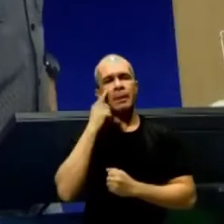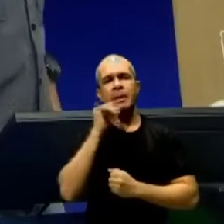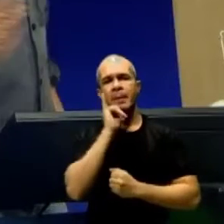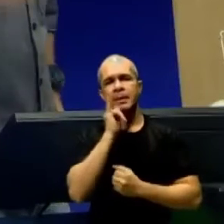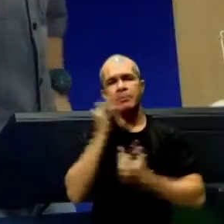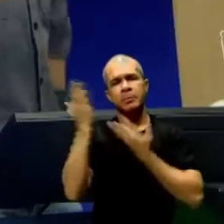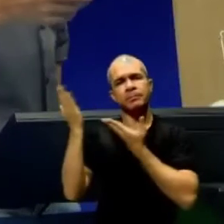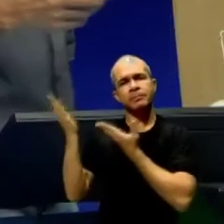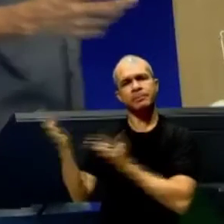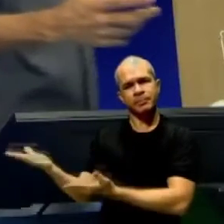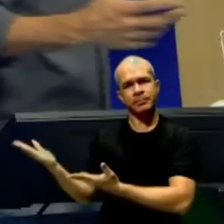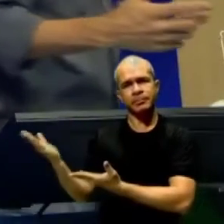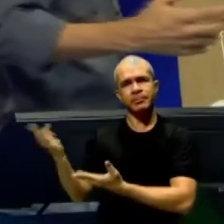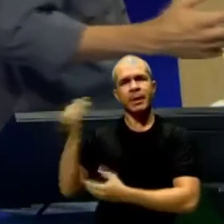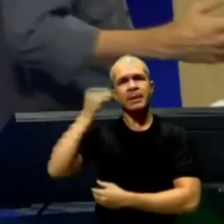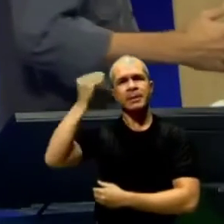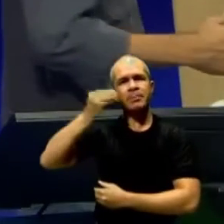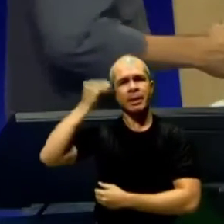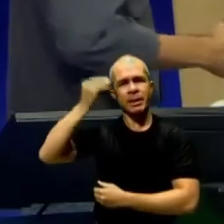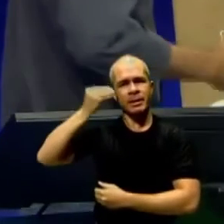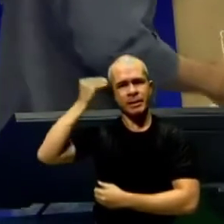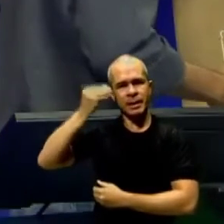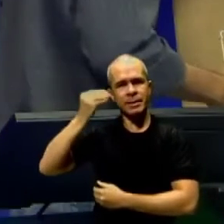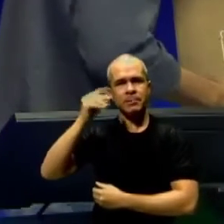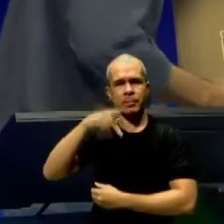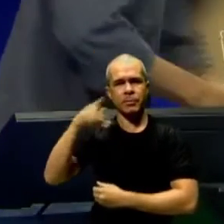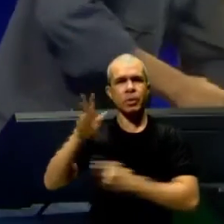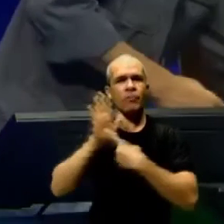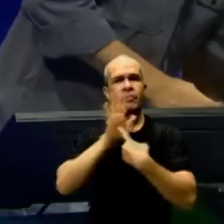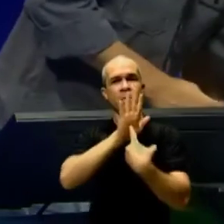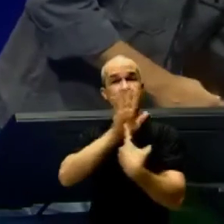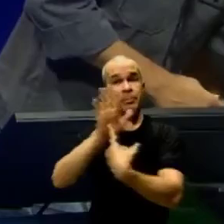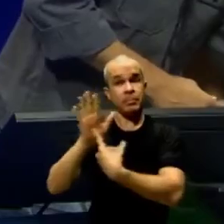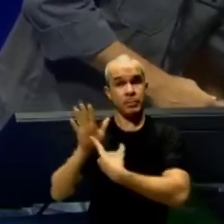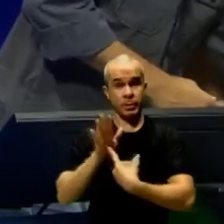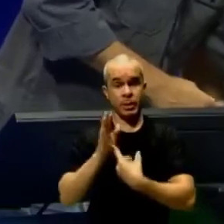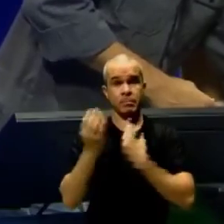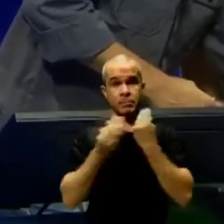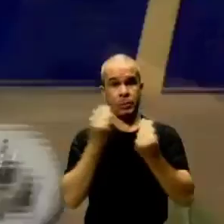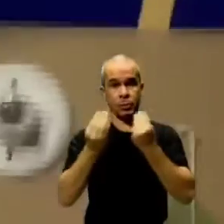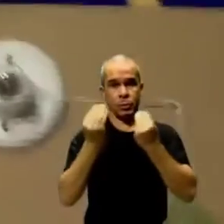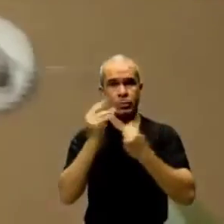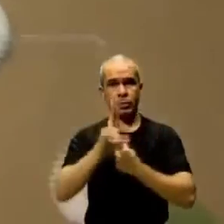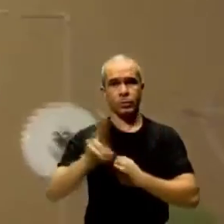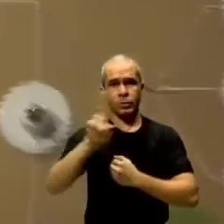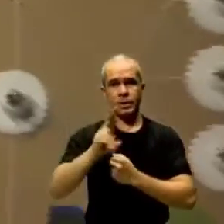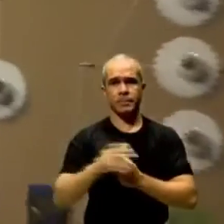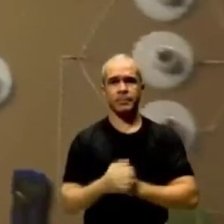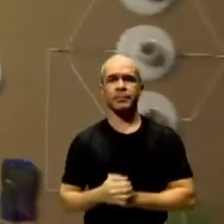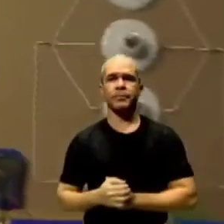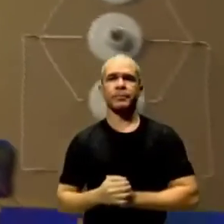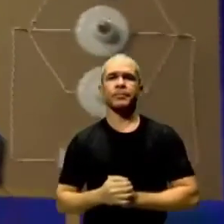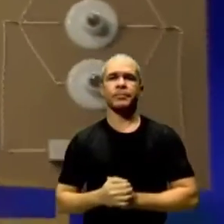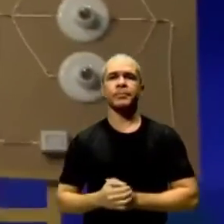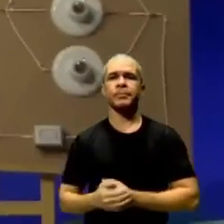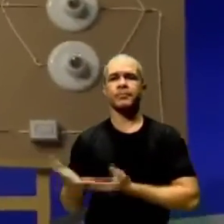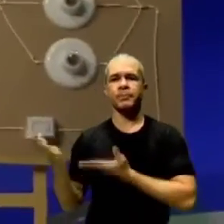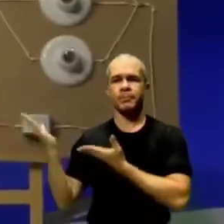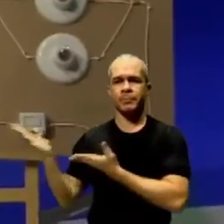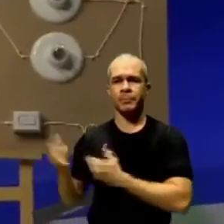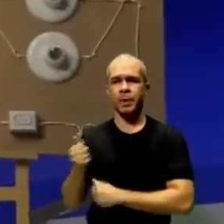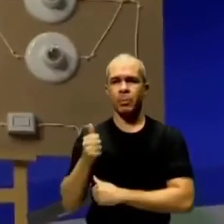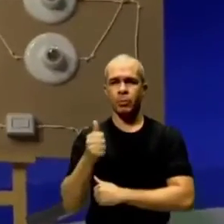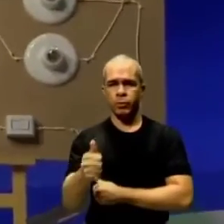lado para você visualizar melhor isso. E aí o que acontece aqui, olha, nós temos Dá para perceber aí, olha, eu vou ligar